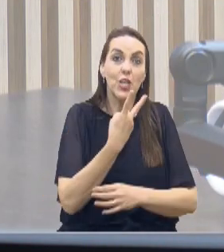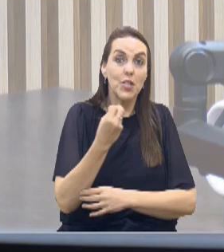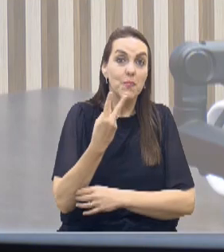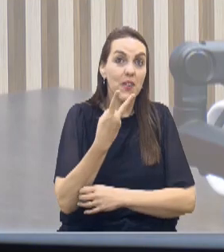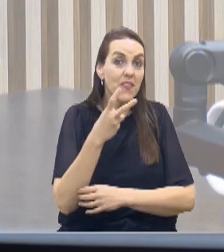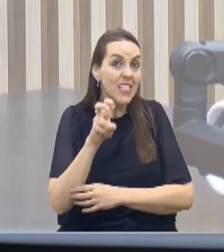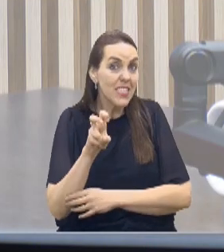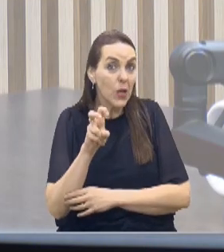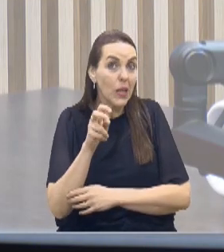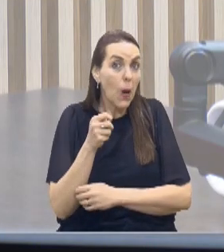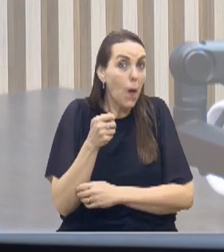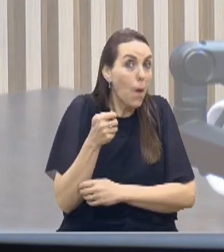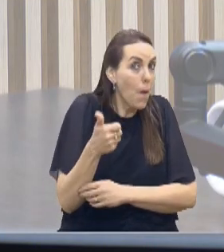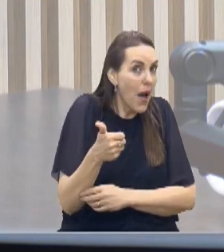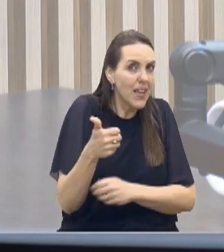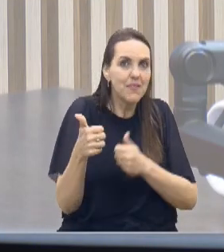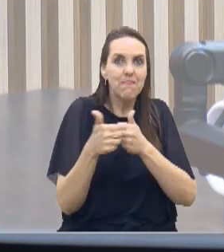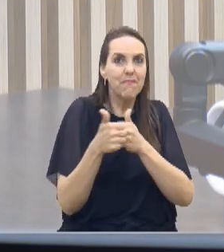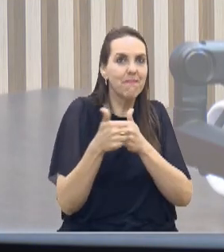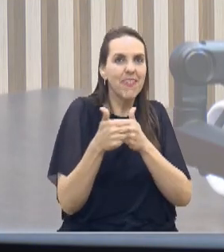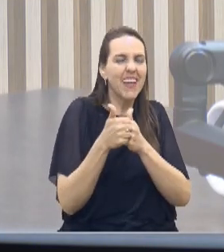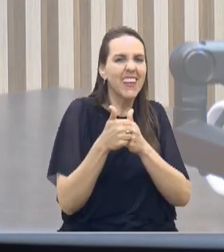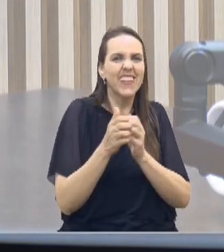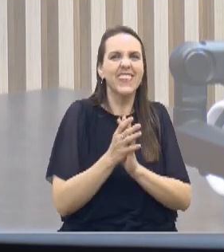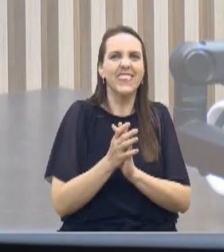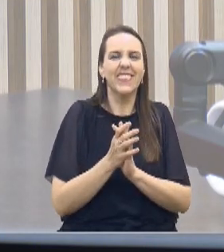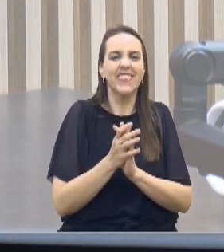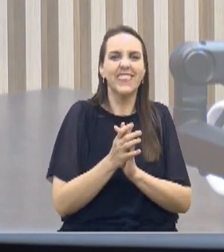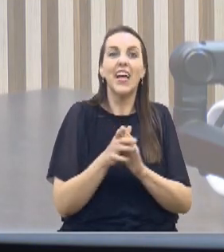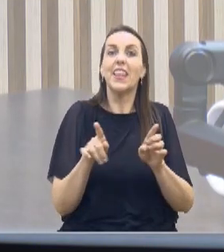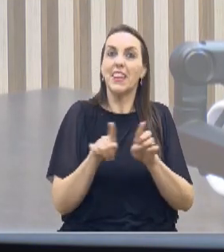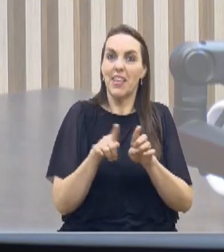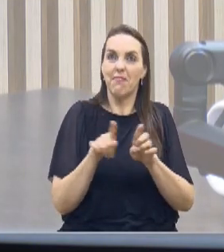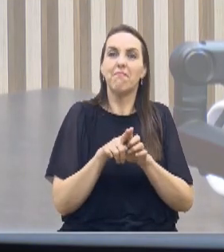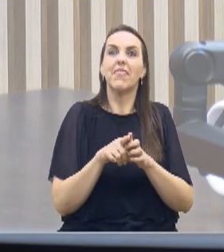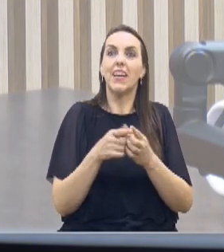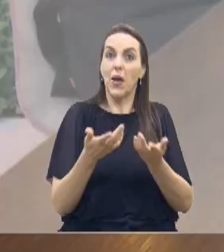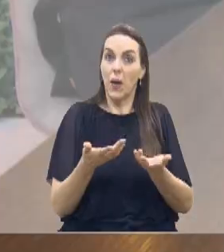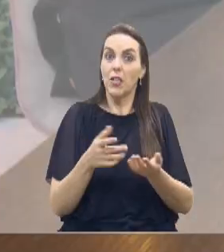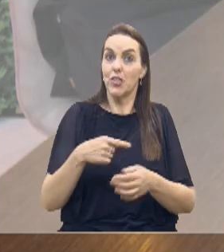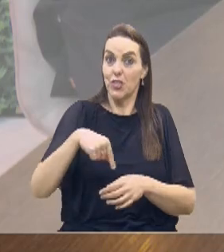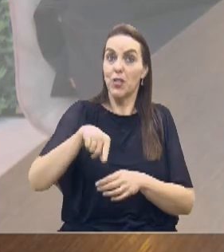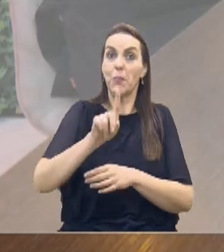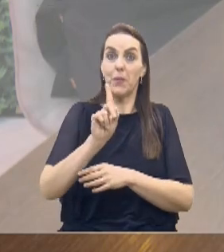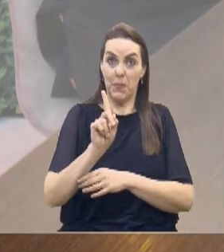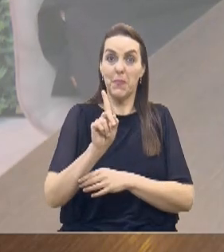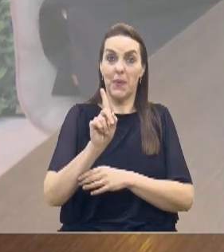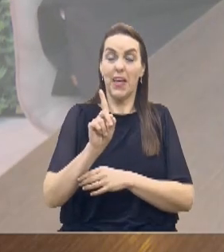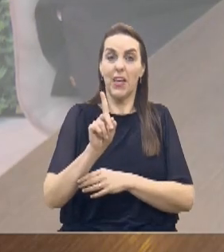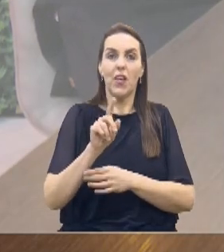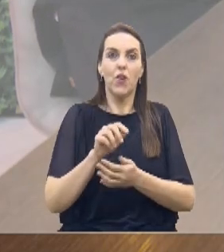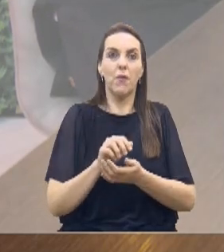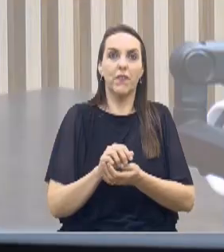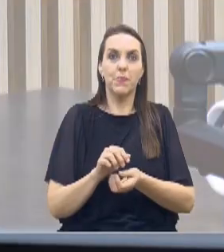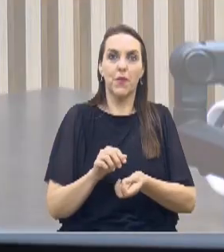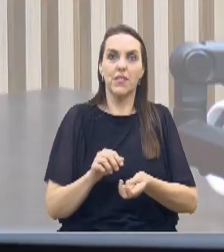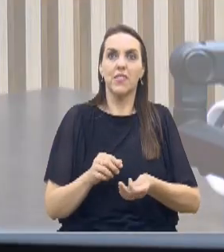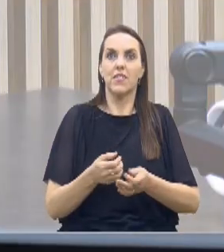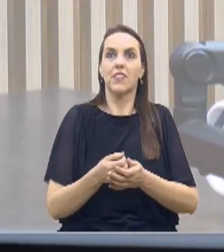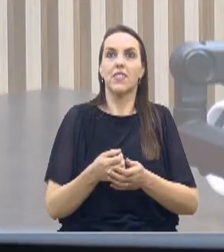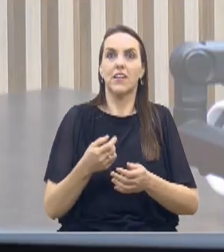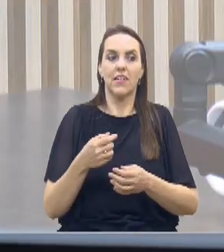está ali, né? Temos a posse agora, dia 1º. Se a senhora quiser convidar, inclusive. Por favor, convidar